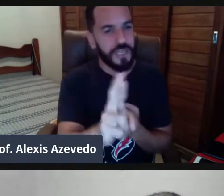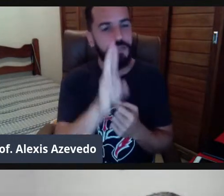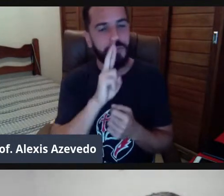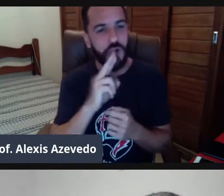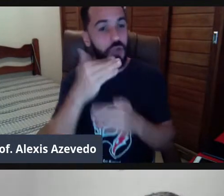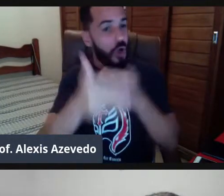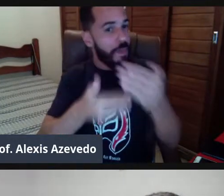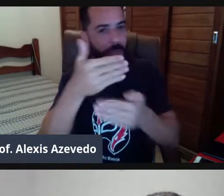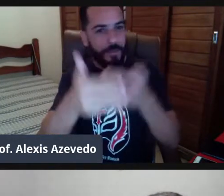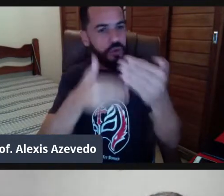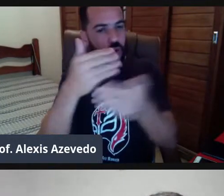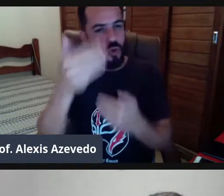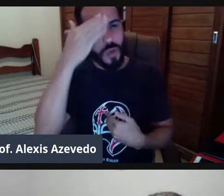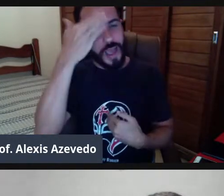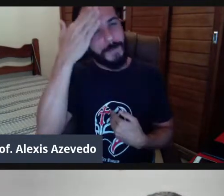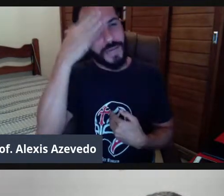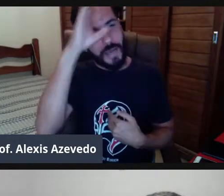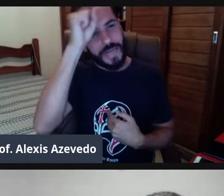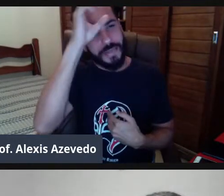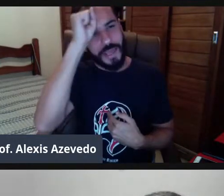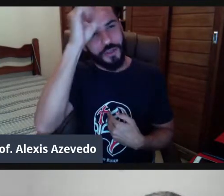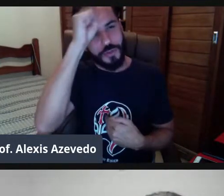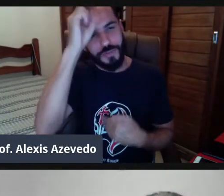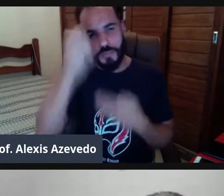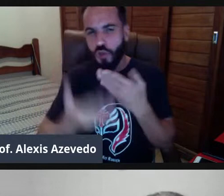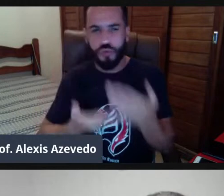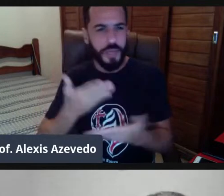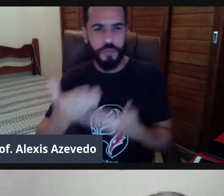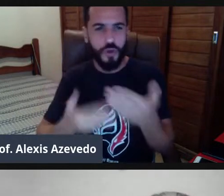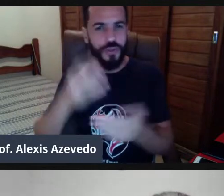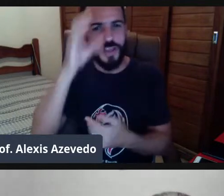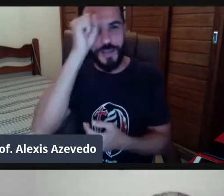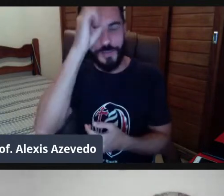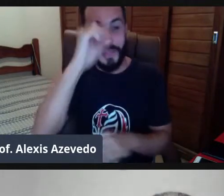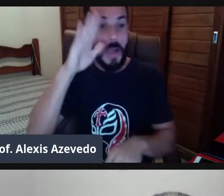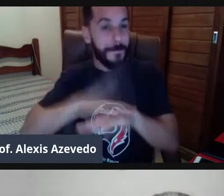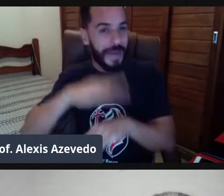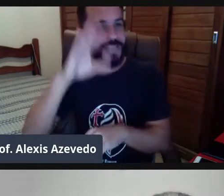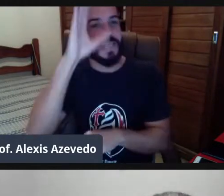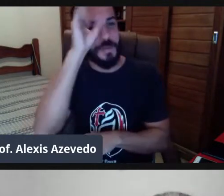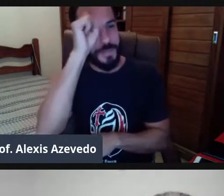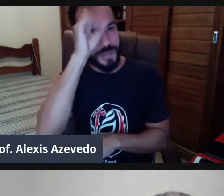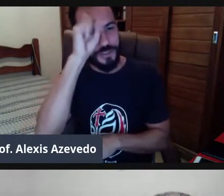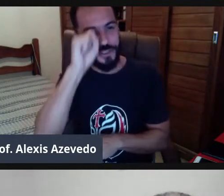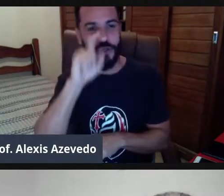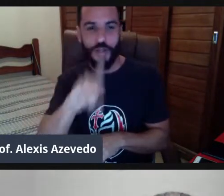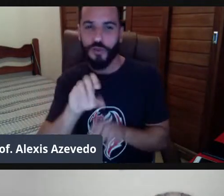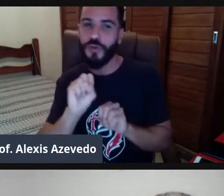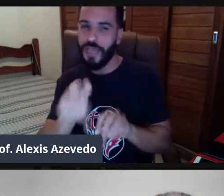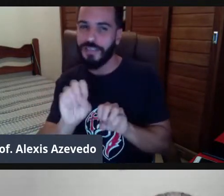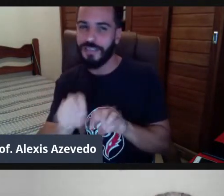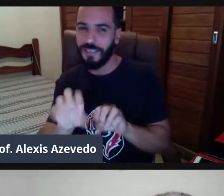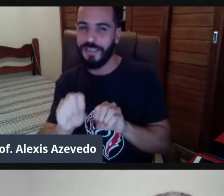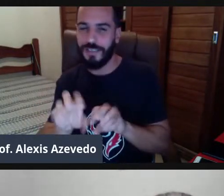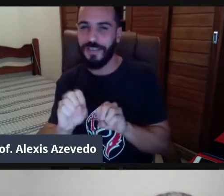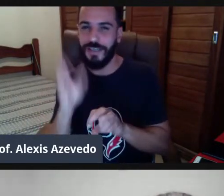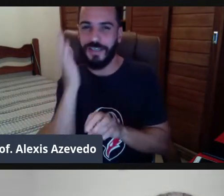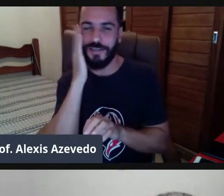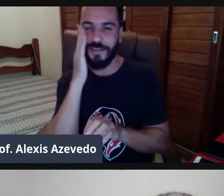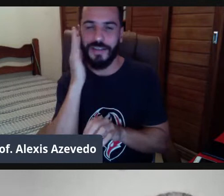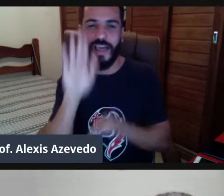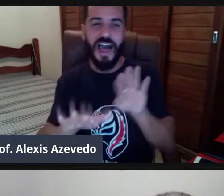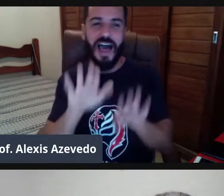aprendendo, né? A gente mais aprende do que ensina. Às vezes a gente está, né,